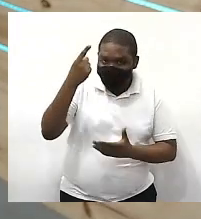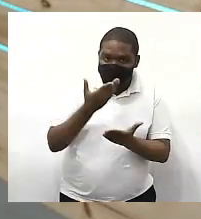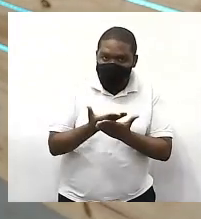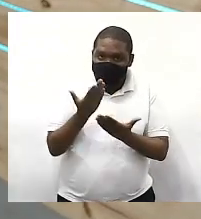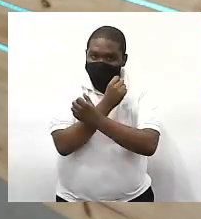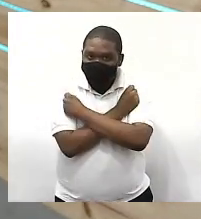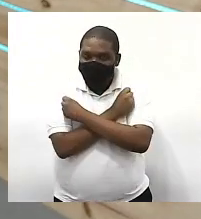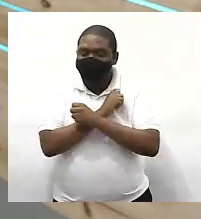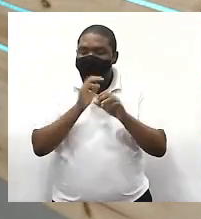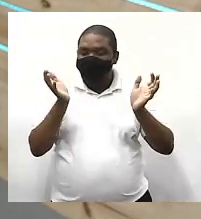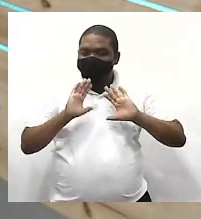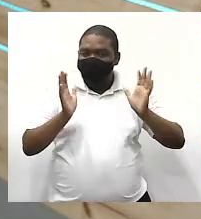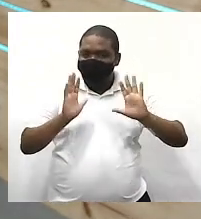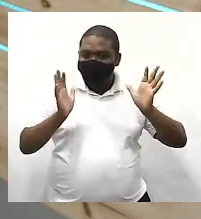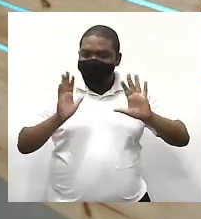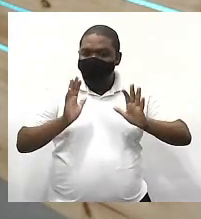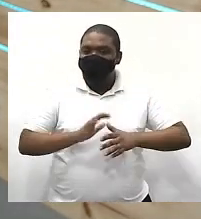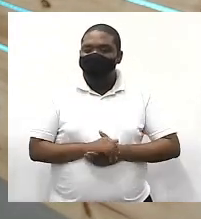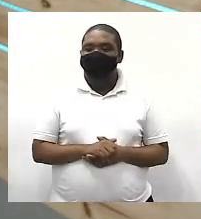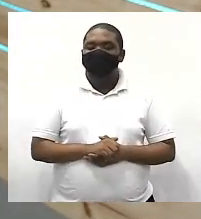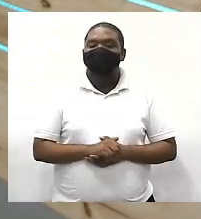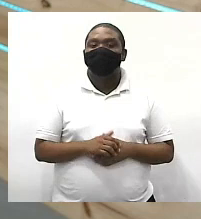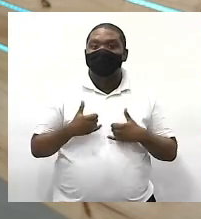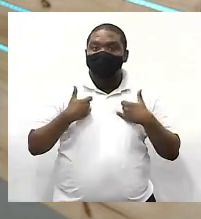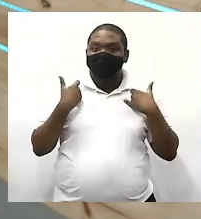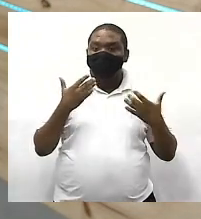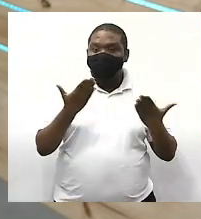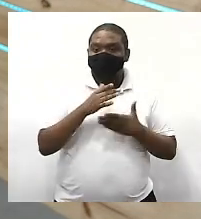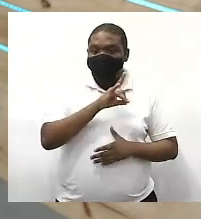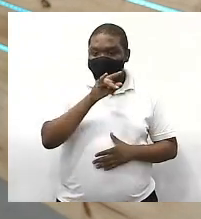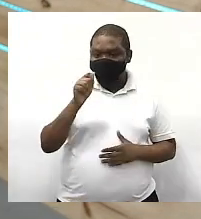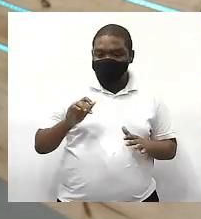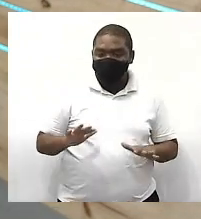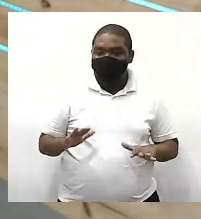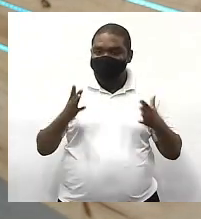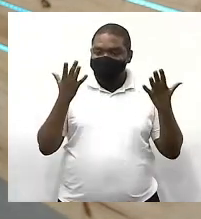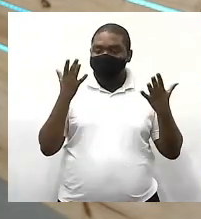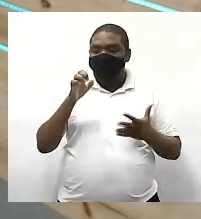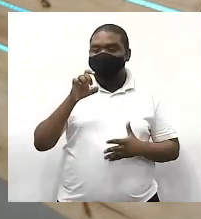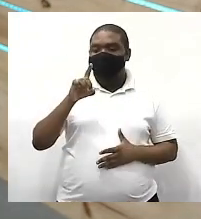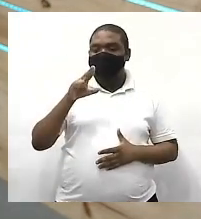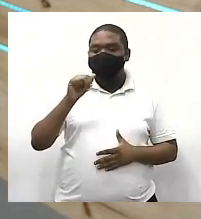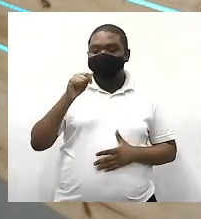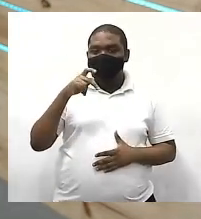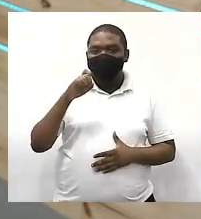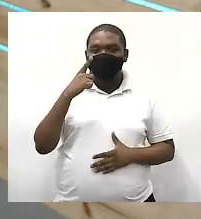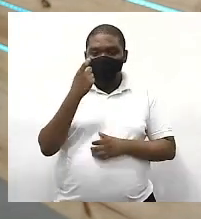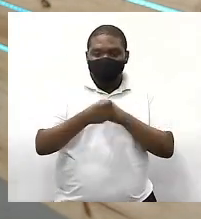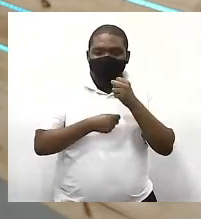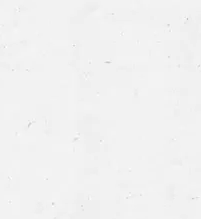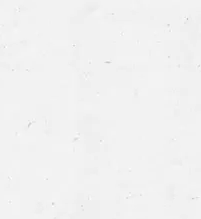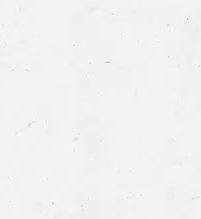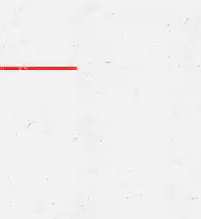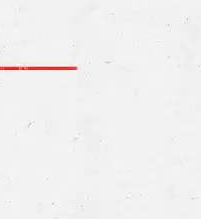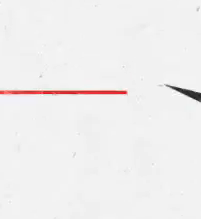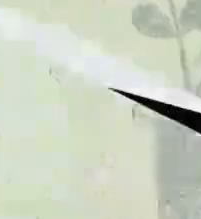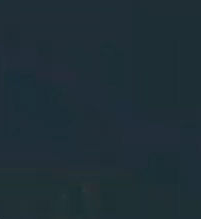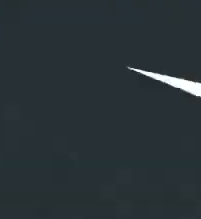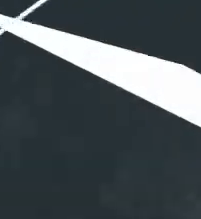aula. Fica conosco no nosso aniversário do dia de hoje, comemorando EducaPE 1 ano. Um abraço.